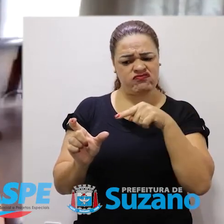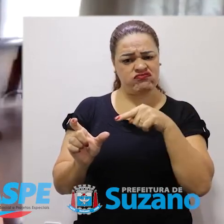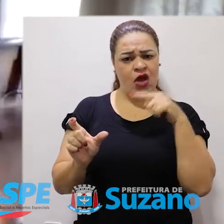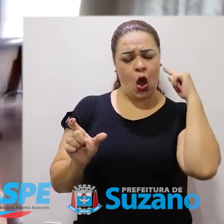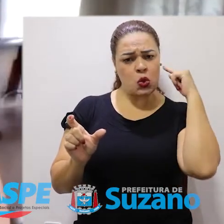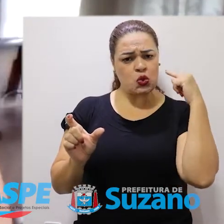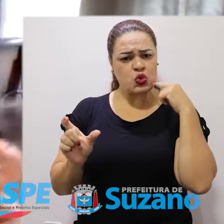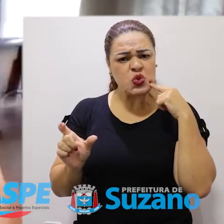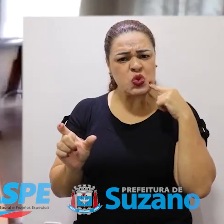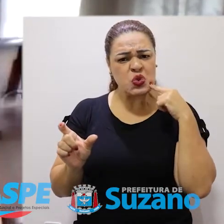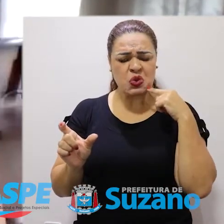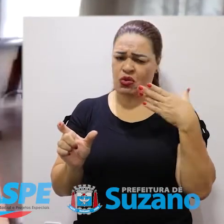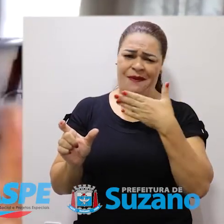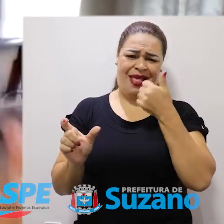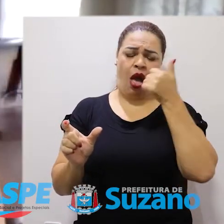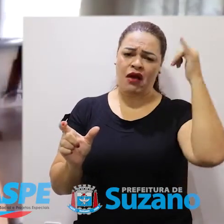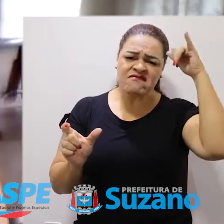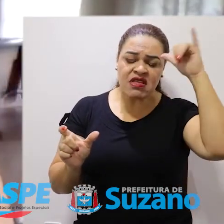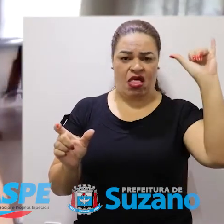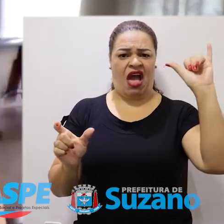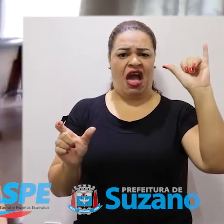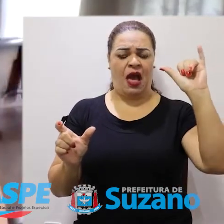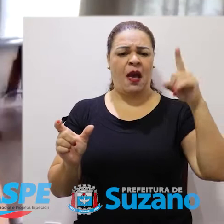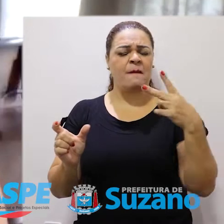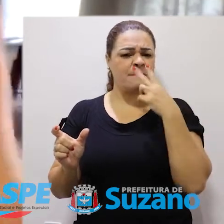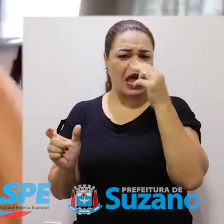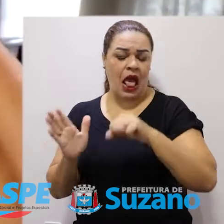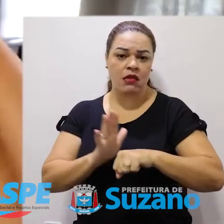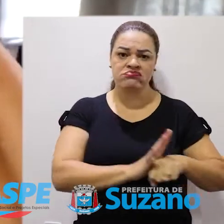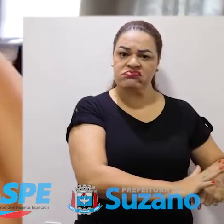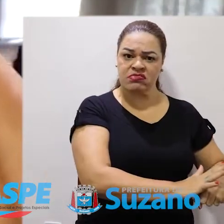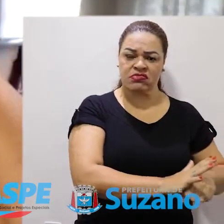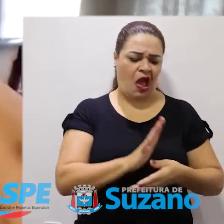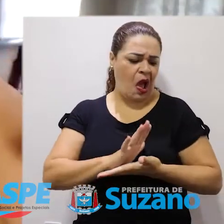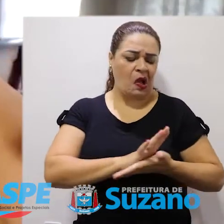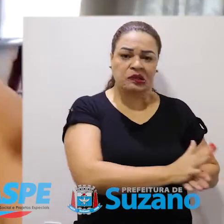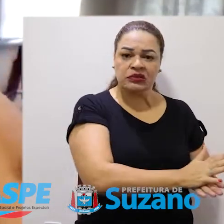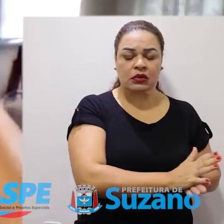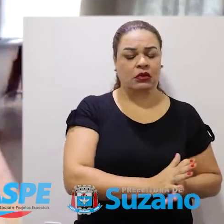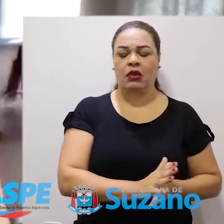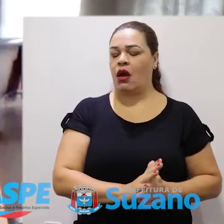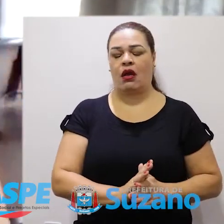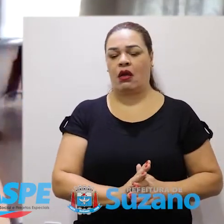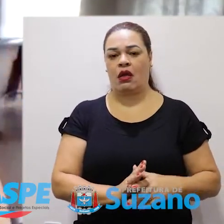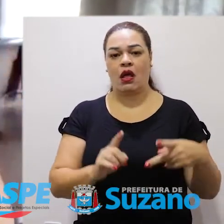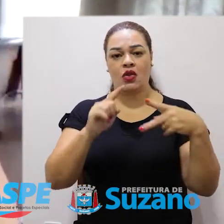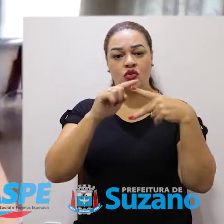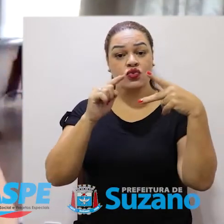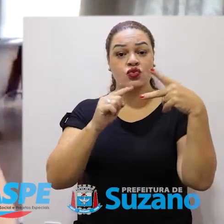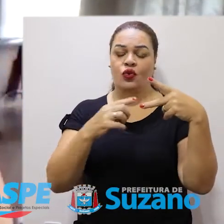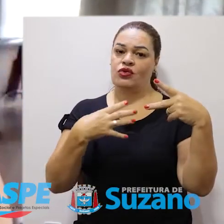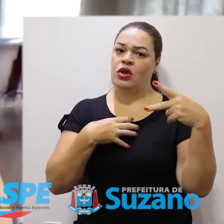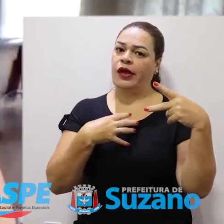que a gente precisa evitar, que é um termo pejorativo? Não, né? A gente tem, assim, duas maneiras